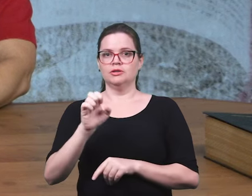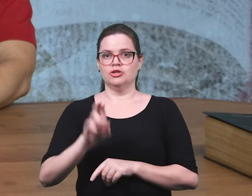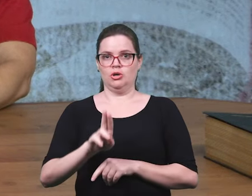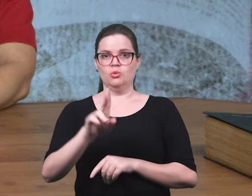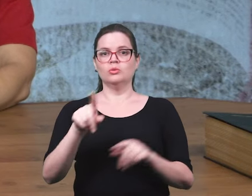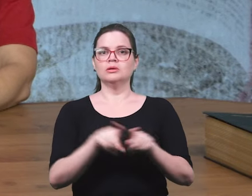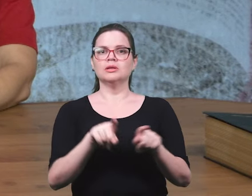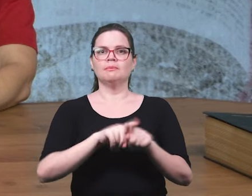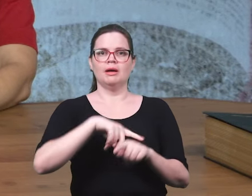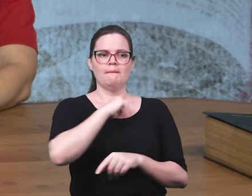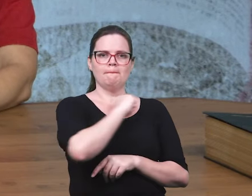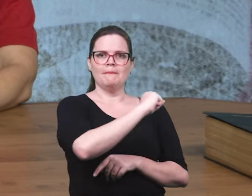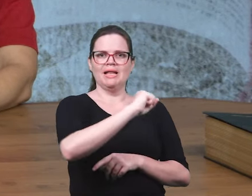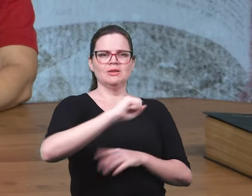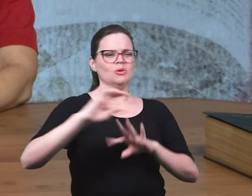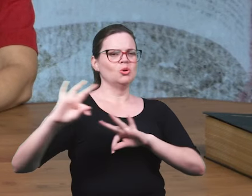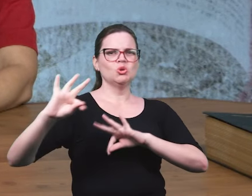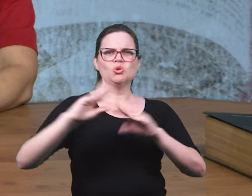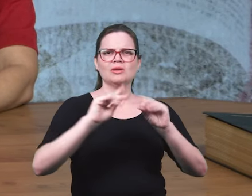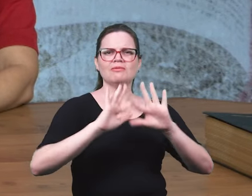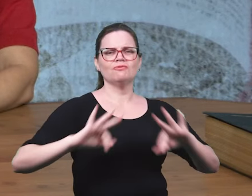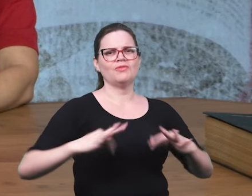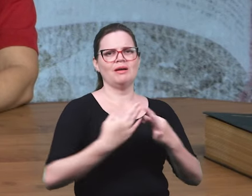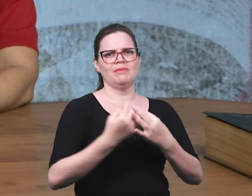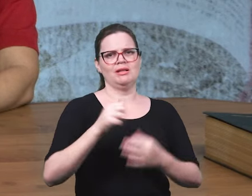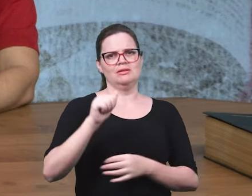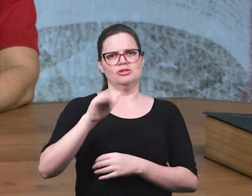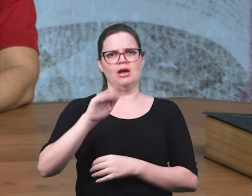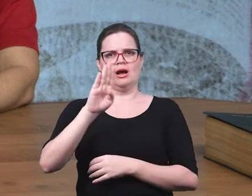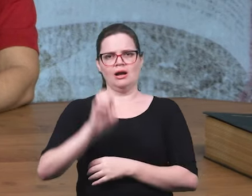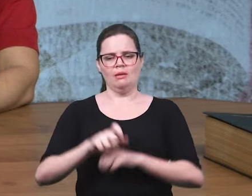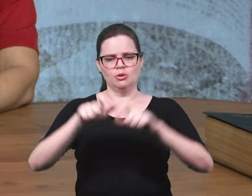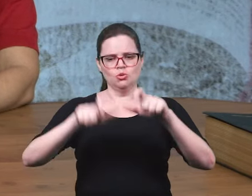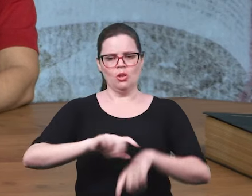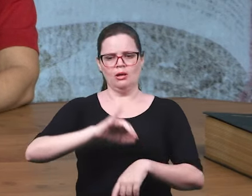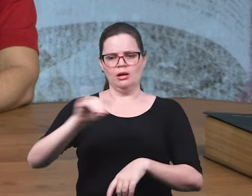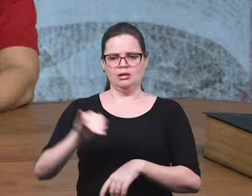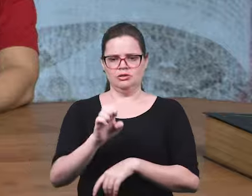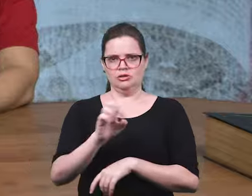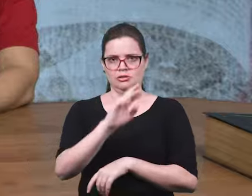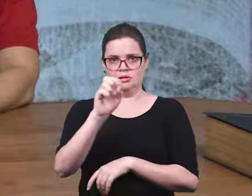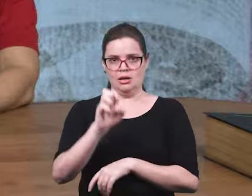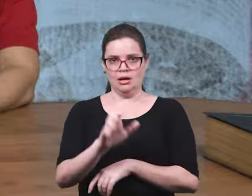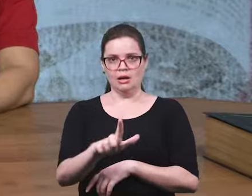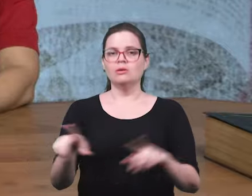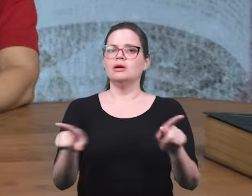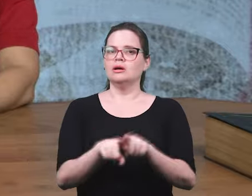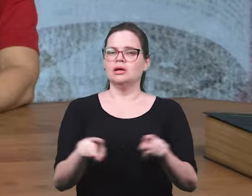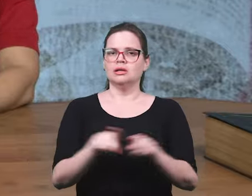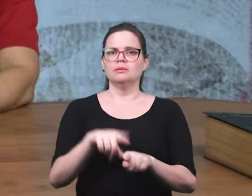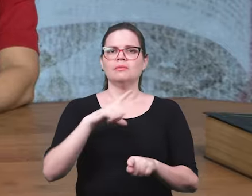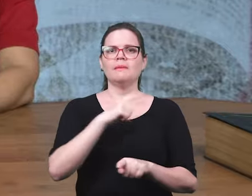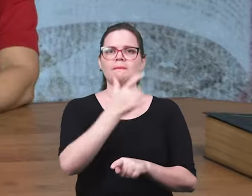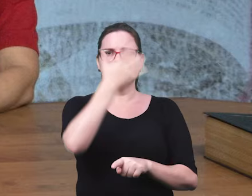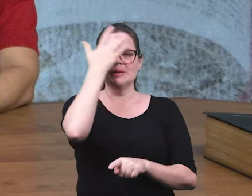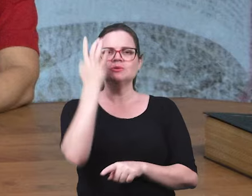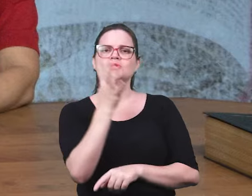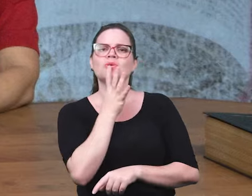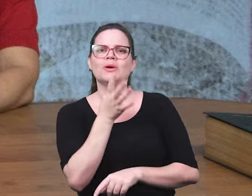restantes da casa de Acabe em Jezreel, como também a todos os seus grandes e os seus